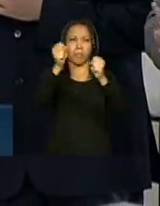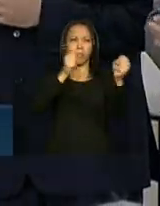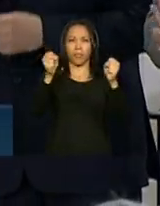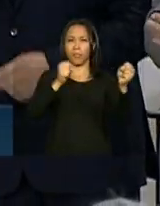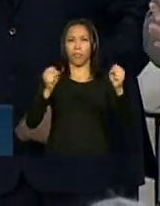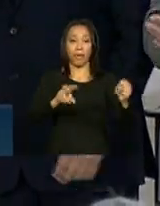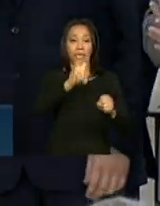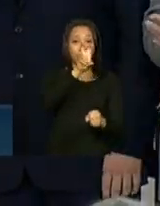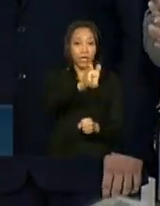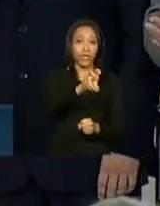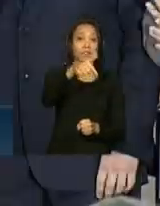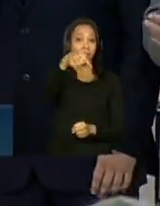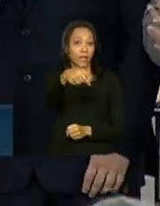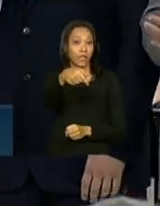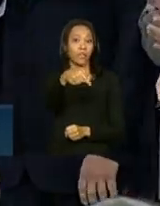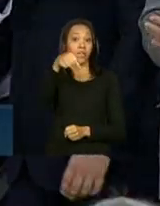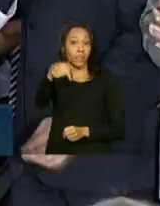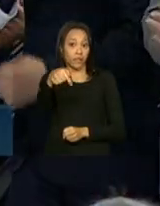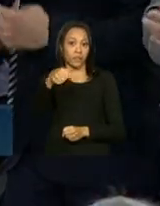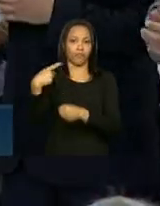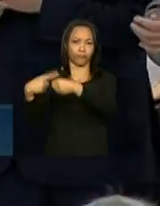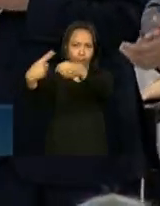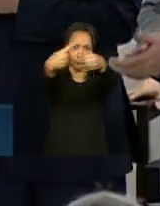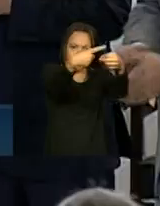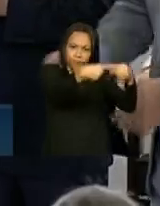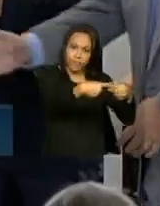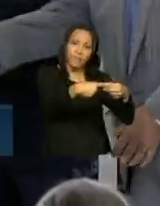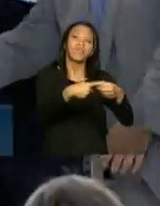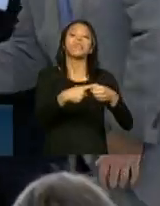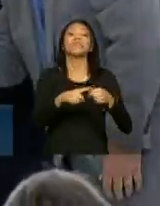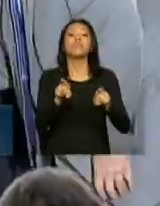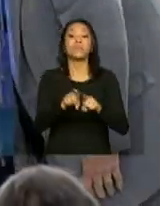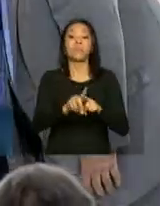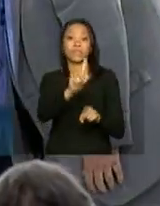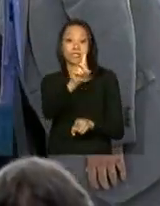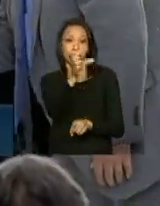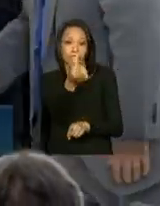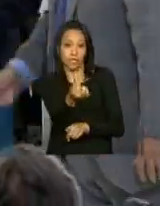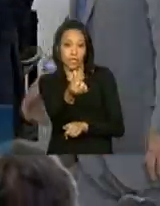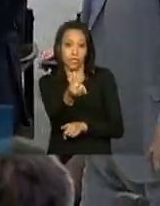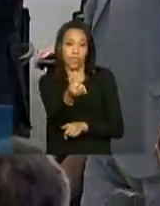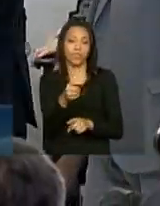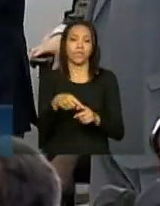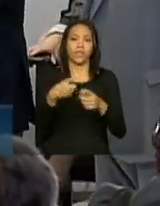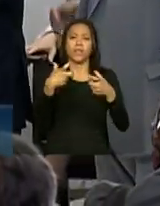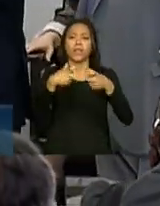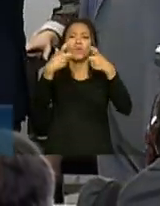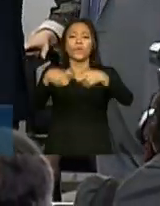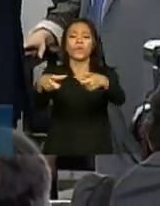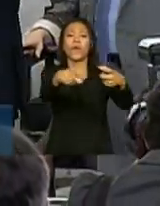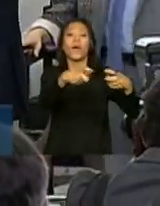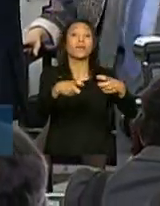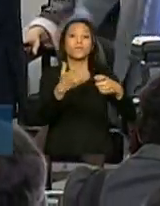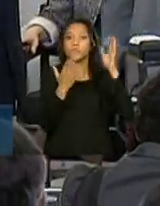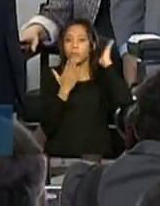em 577 municípios e 17 distritos sanitários indígenas.